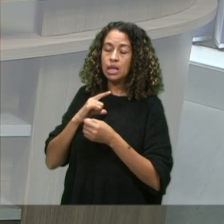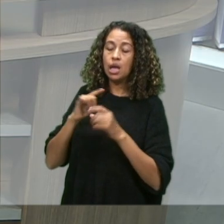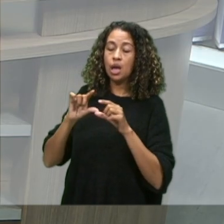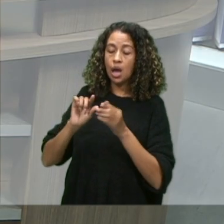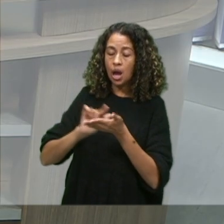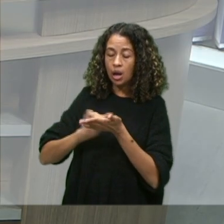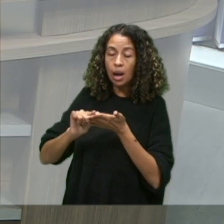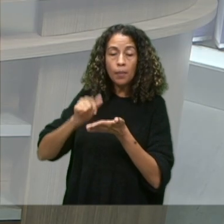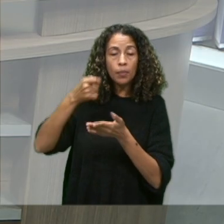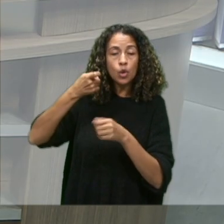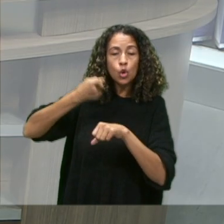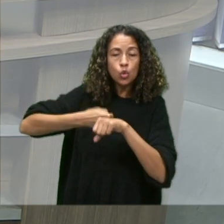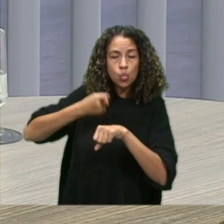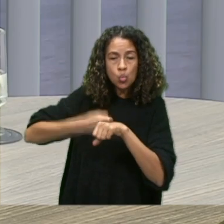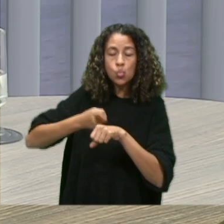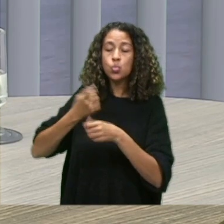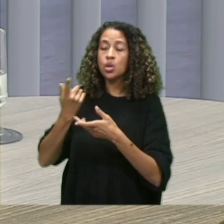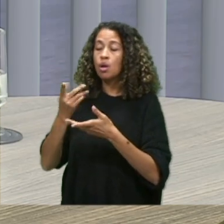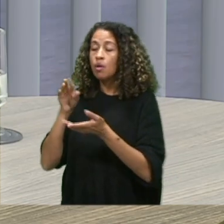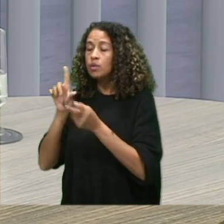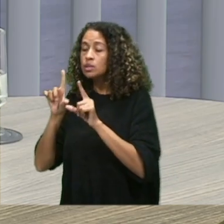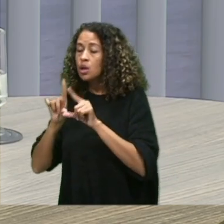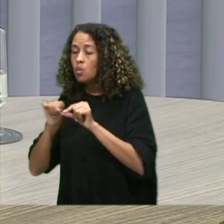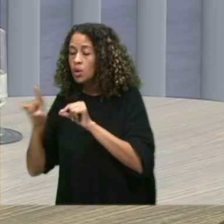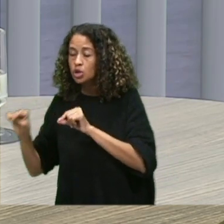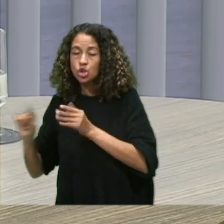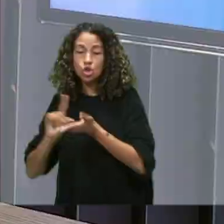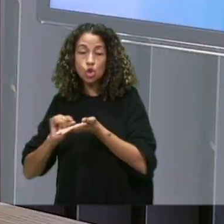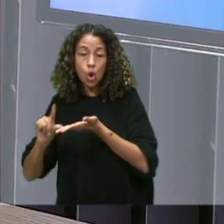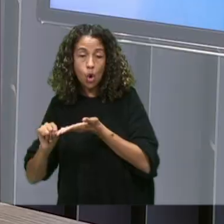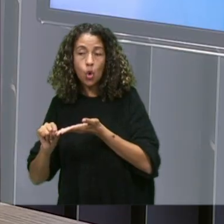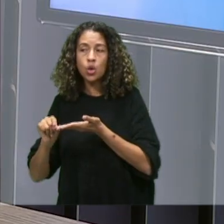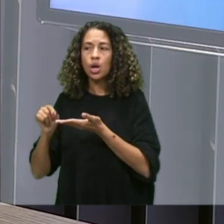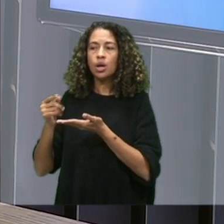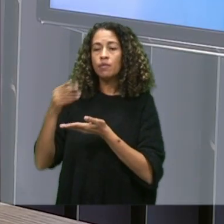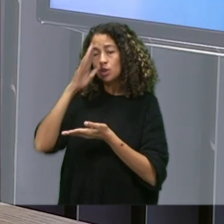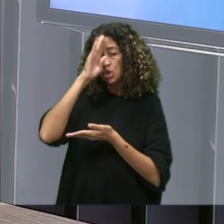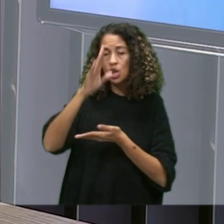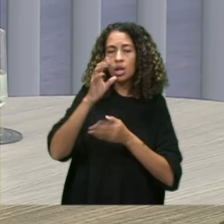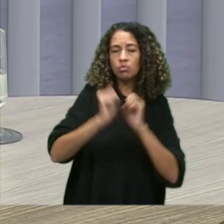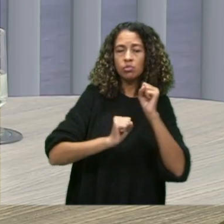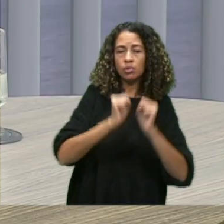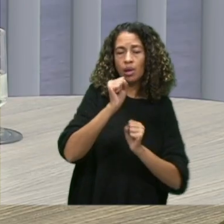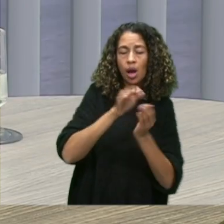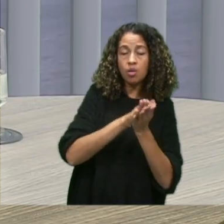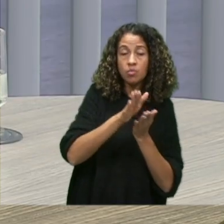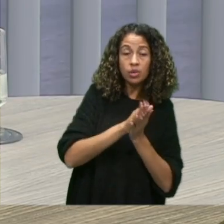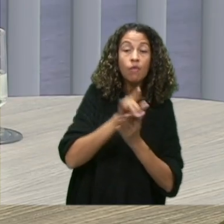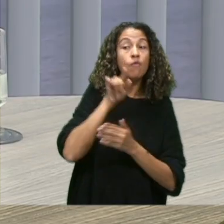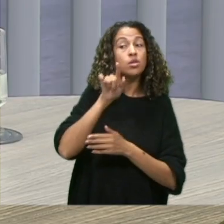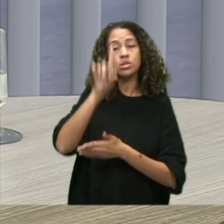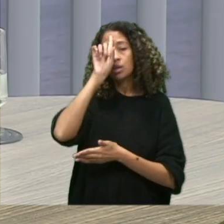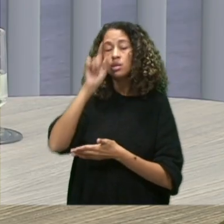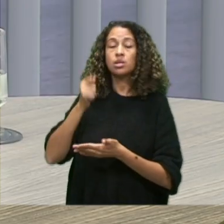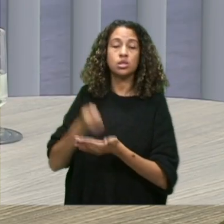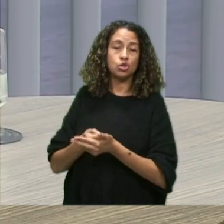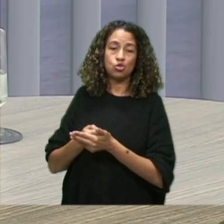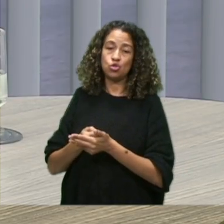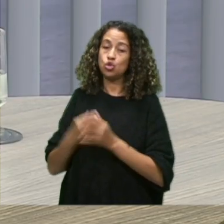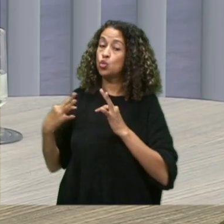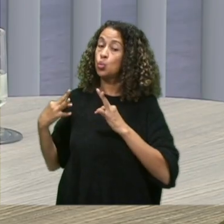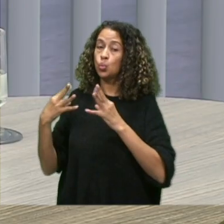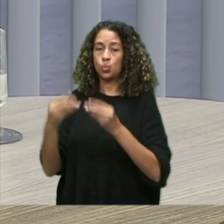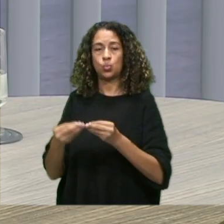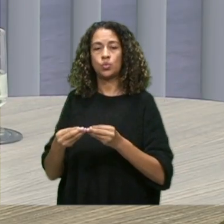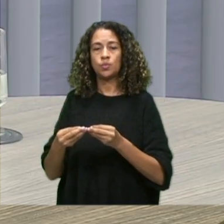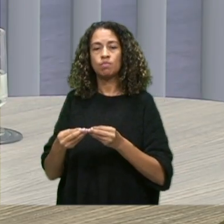dura, vai procurar uma editora, vai direto numa gráfica, vai ter condições de fazer uma editoração. É você que administra o livro do início ao fim. Aí eu